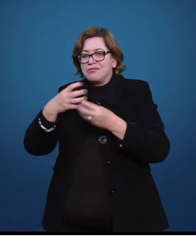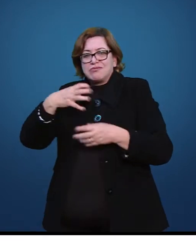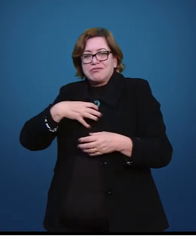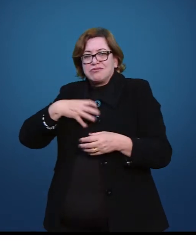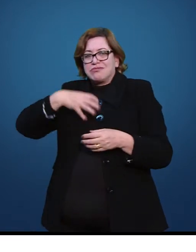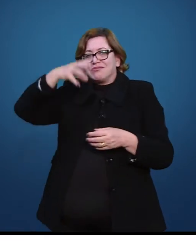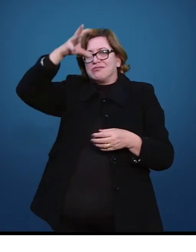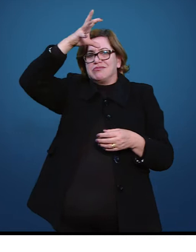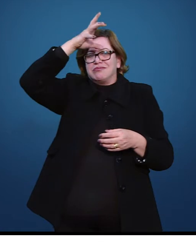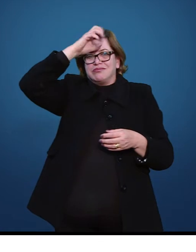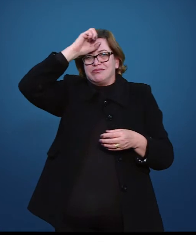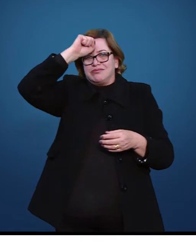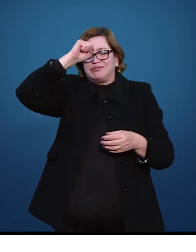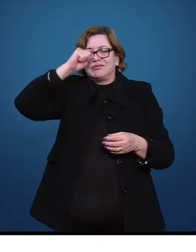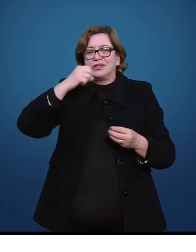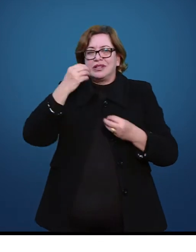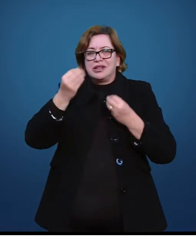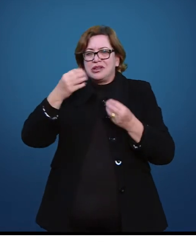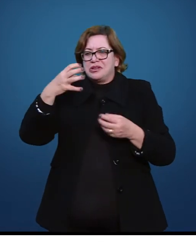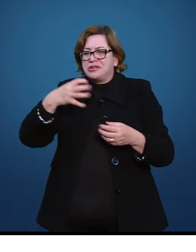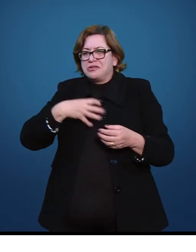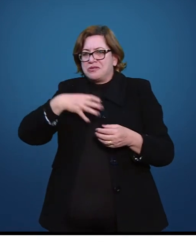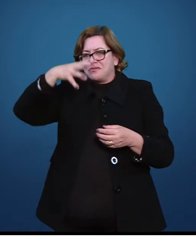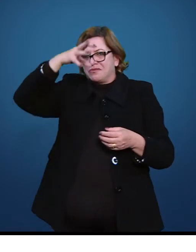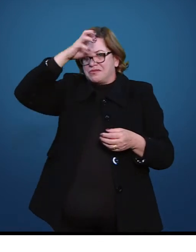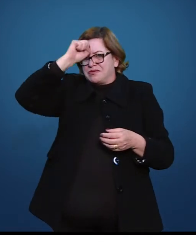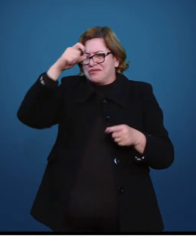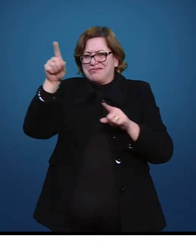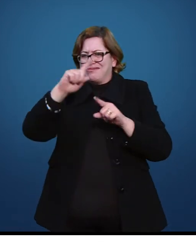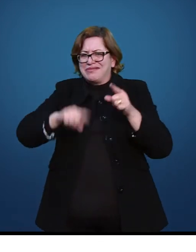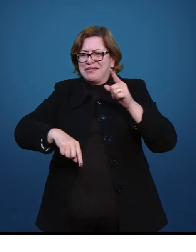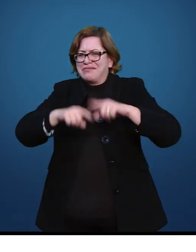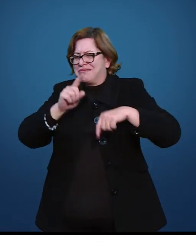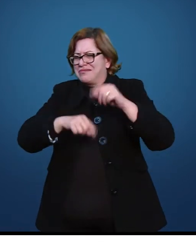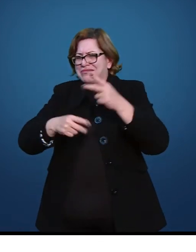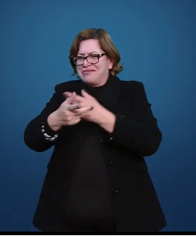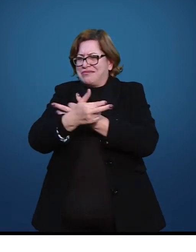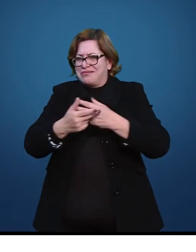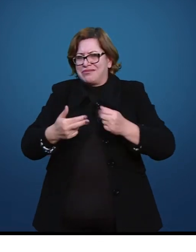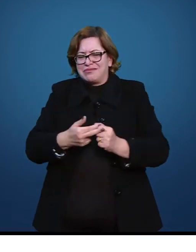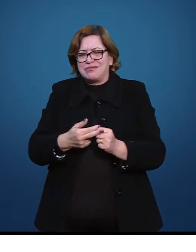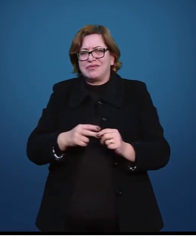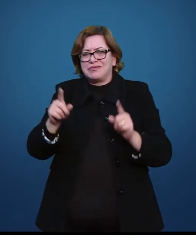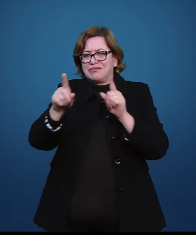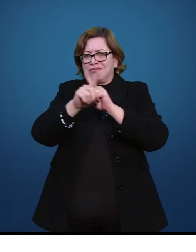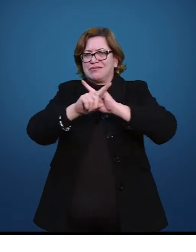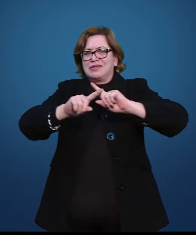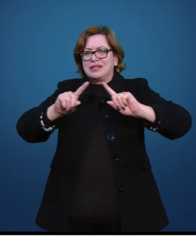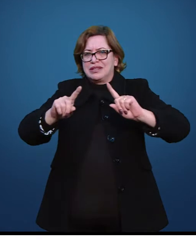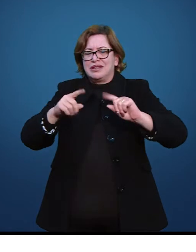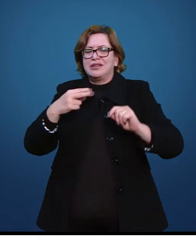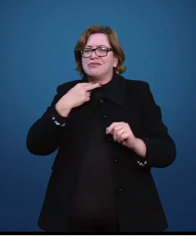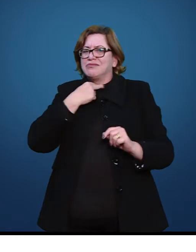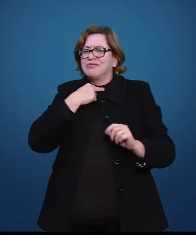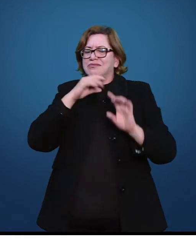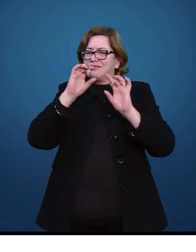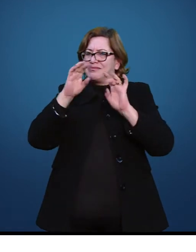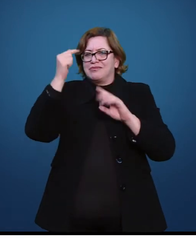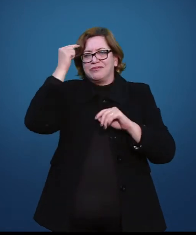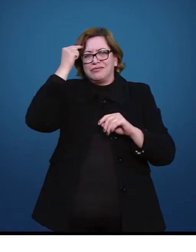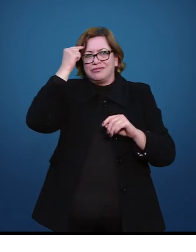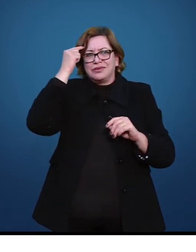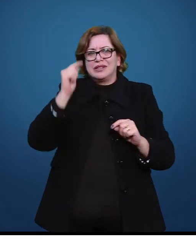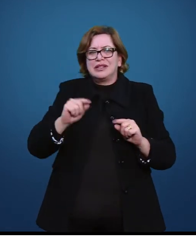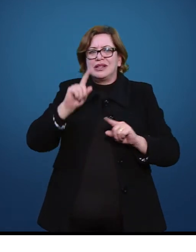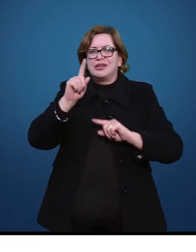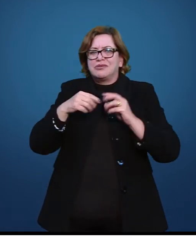E essas formas de aprender, eu não estou me referindo a recurso pedagógico alternativo apenas. Não podemos limitar apenas a isso.